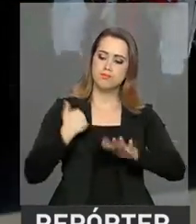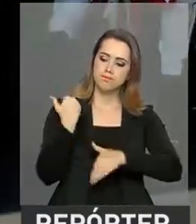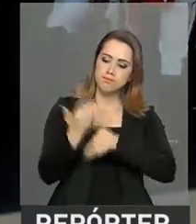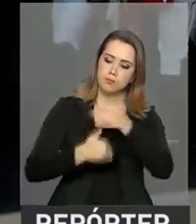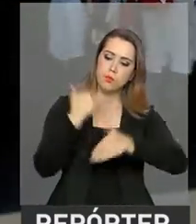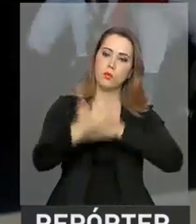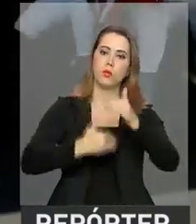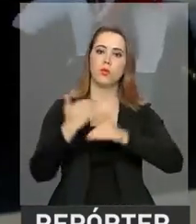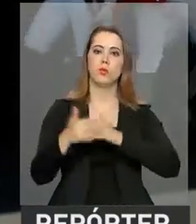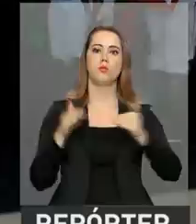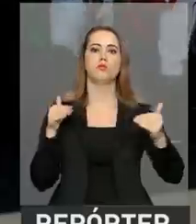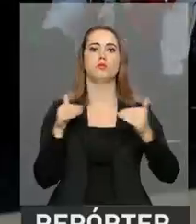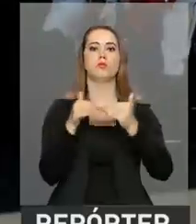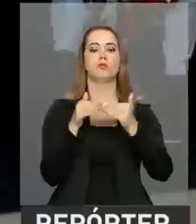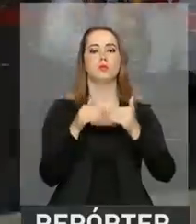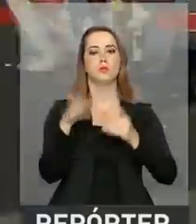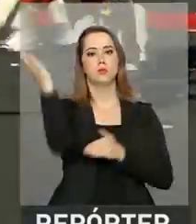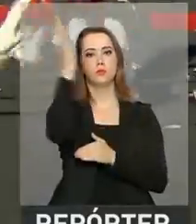com a pátria